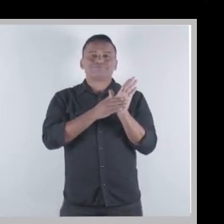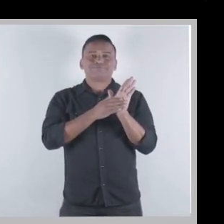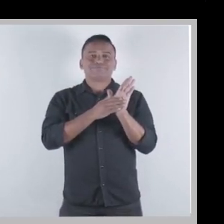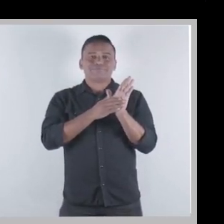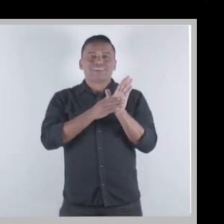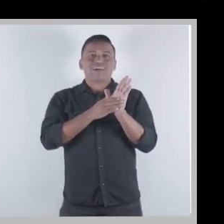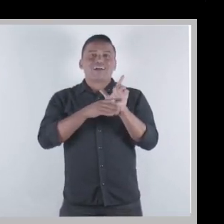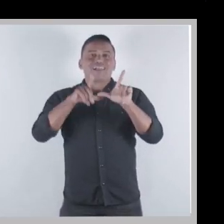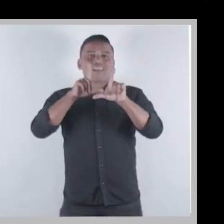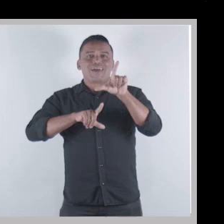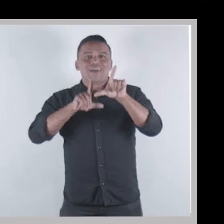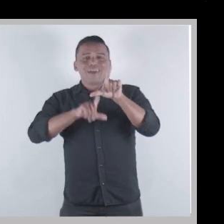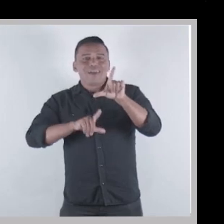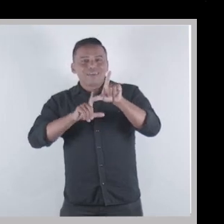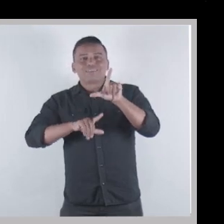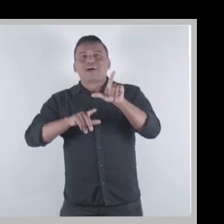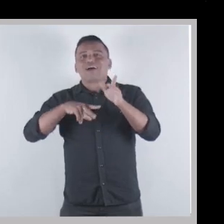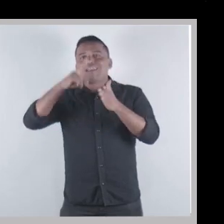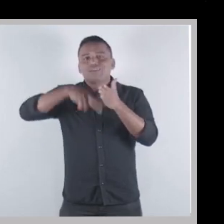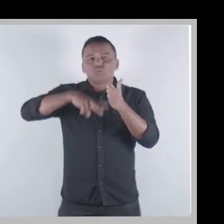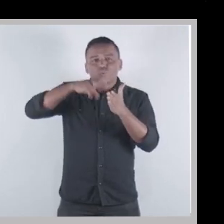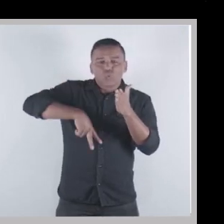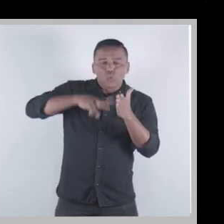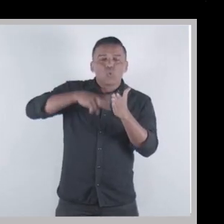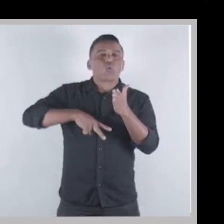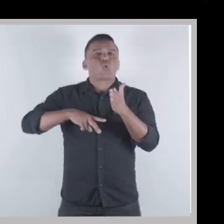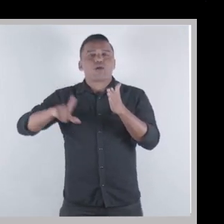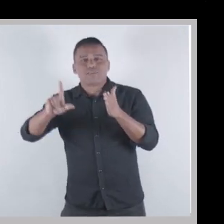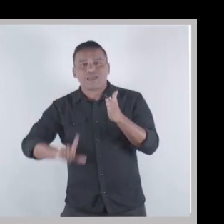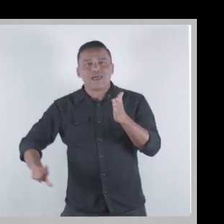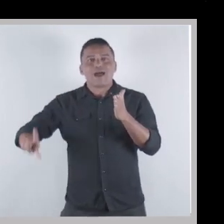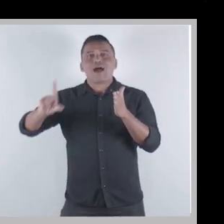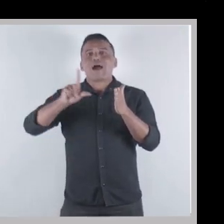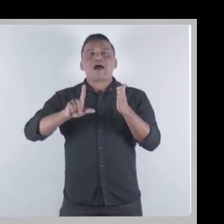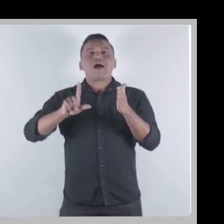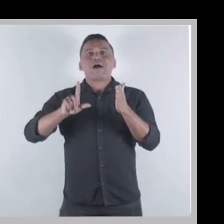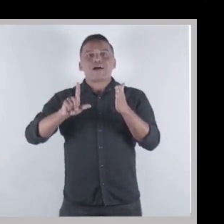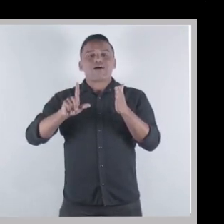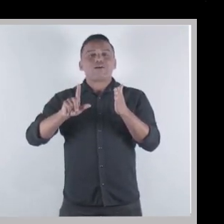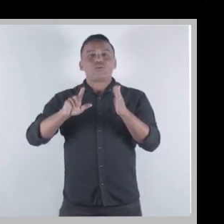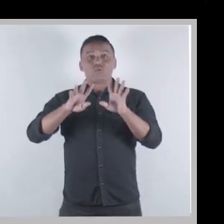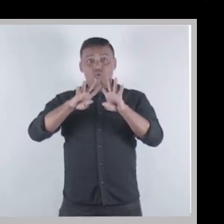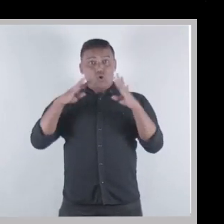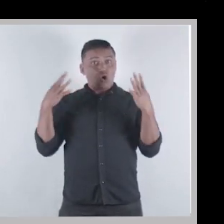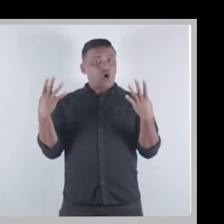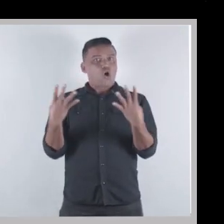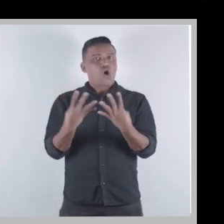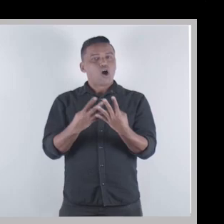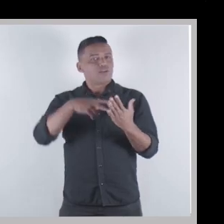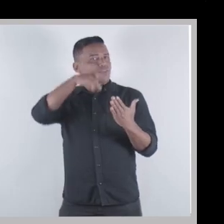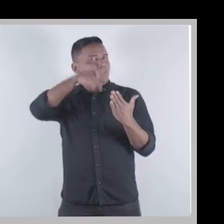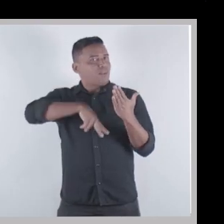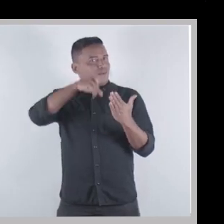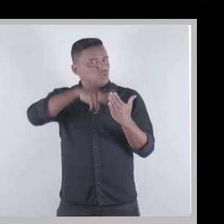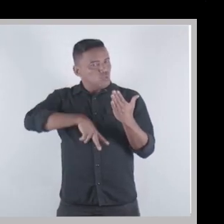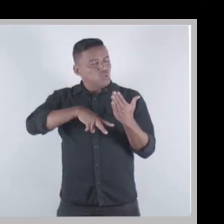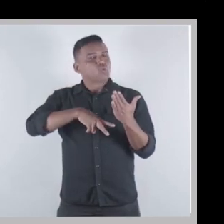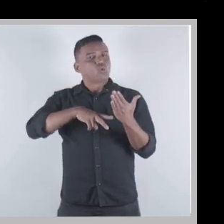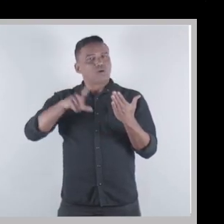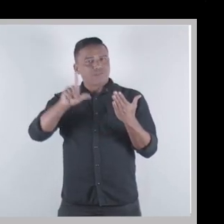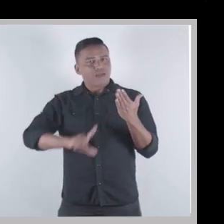letramento literário, de leitura literária, círculos de leitura literária em